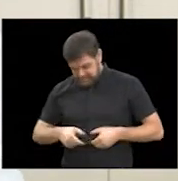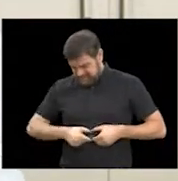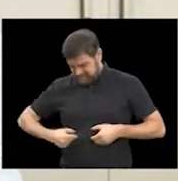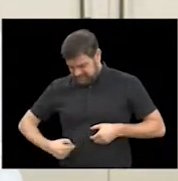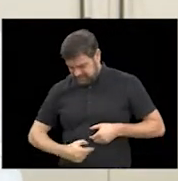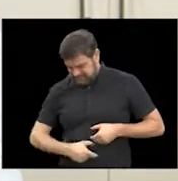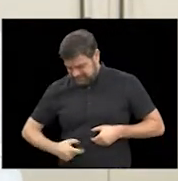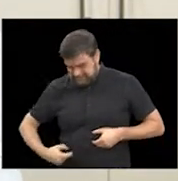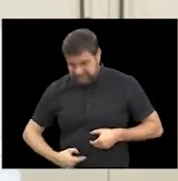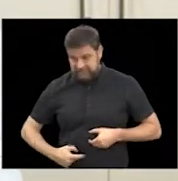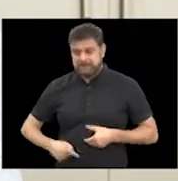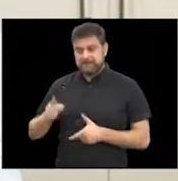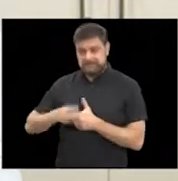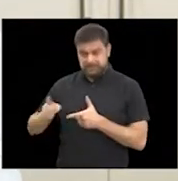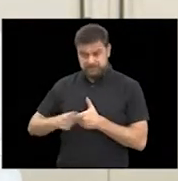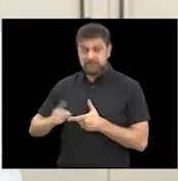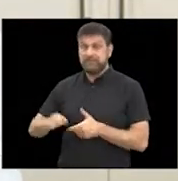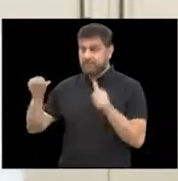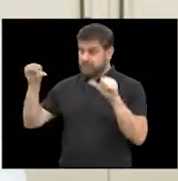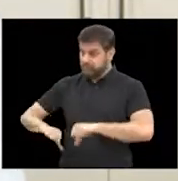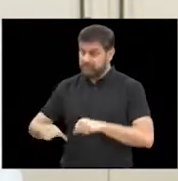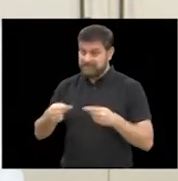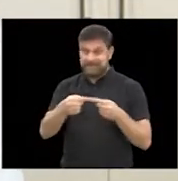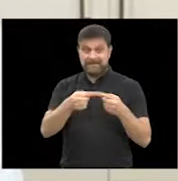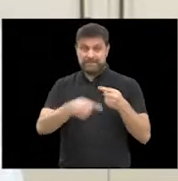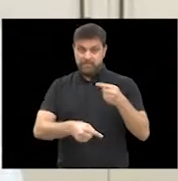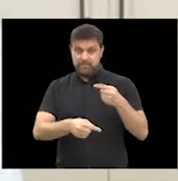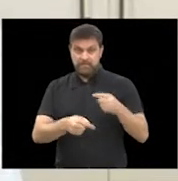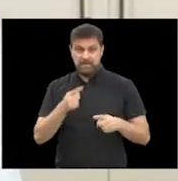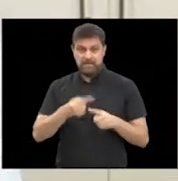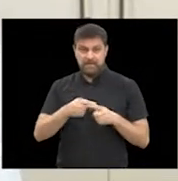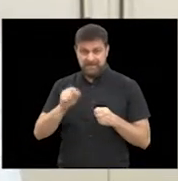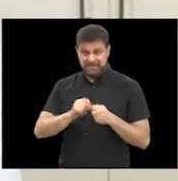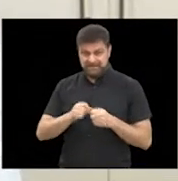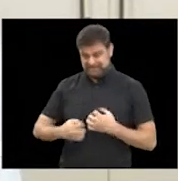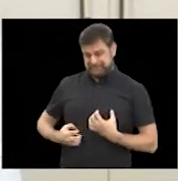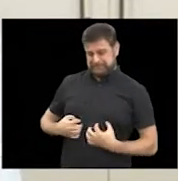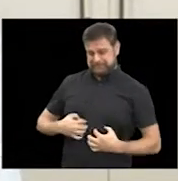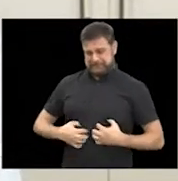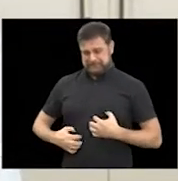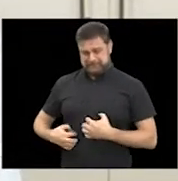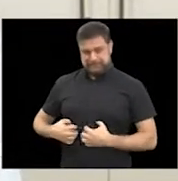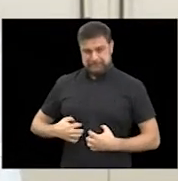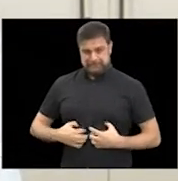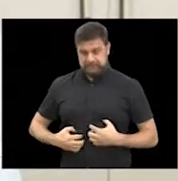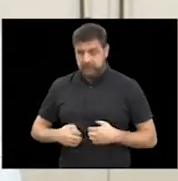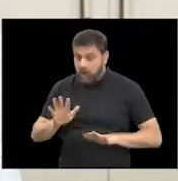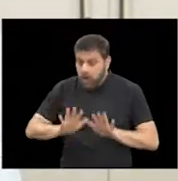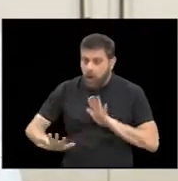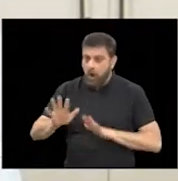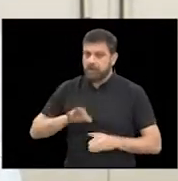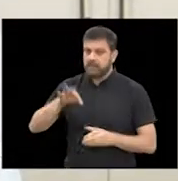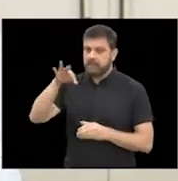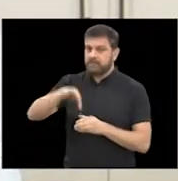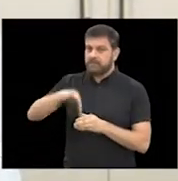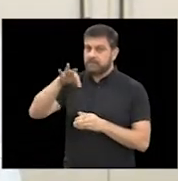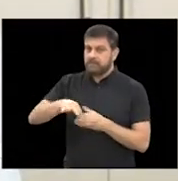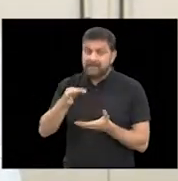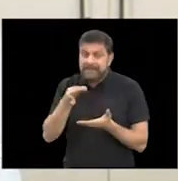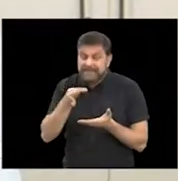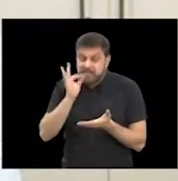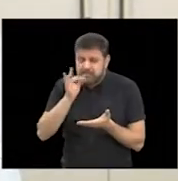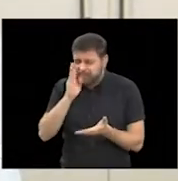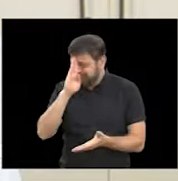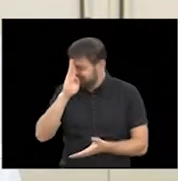ou gastrointestinal de estômago, né? Porque eles ajudam a irritar a mucosa. Então, tem que tomar muito cuidado, principalmente com